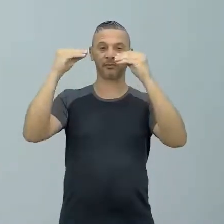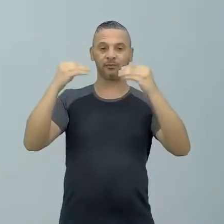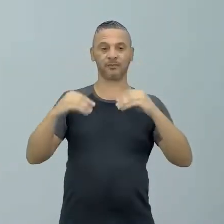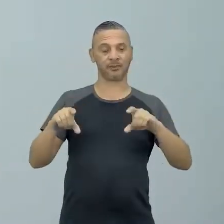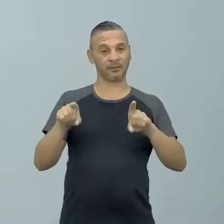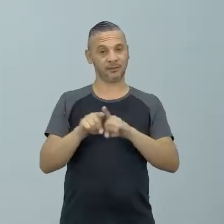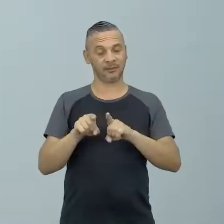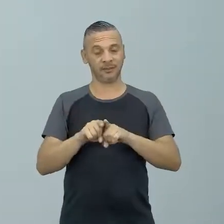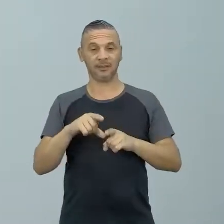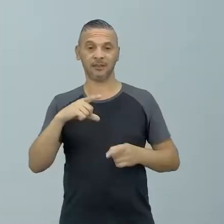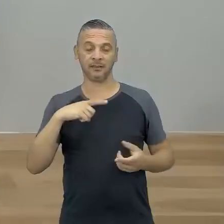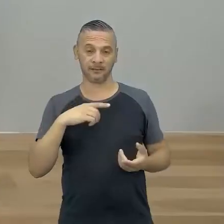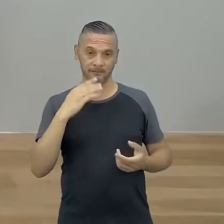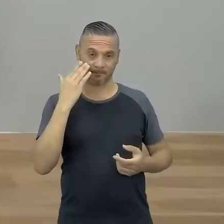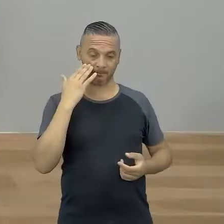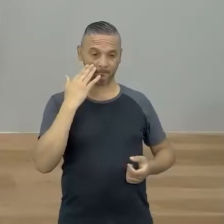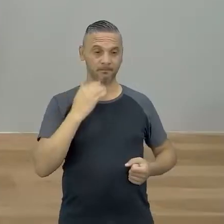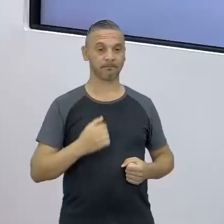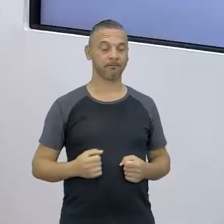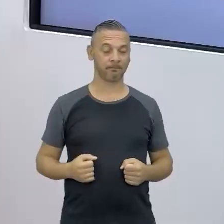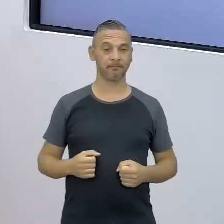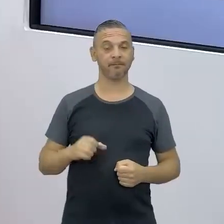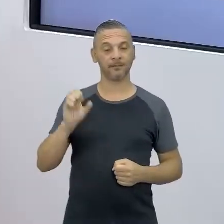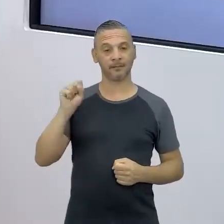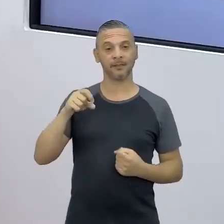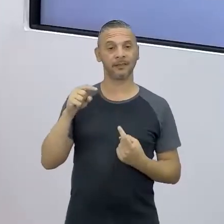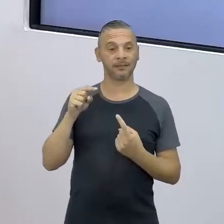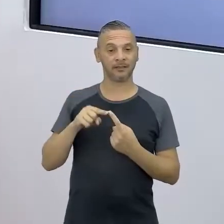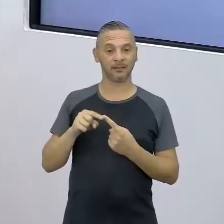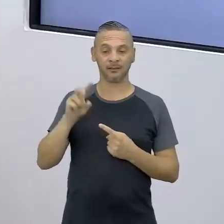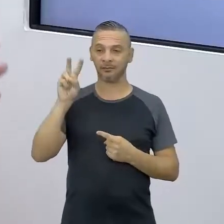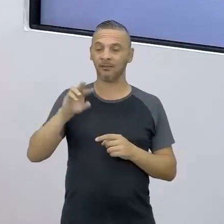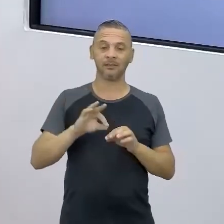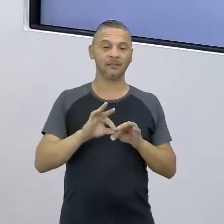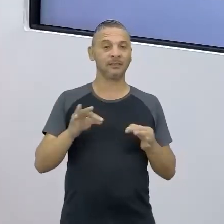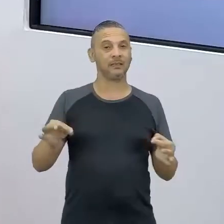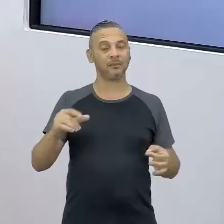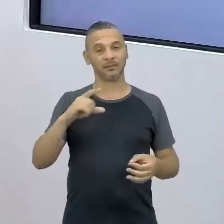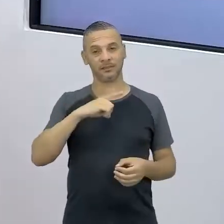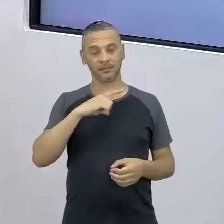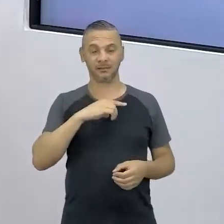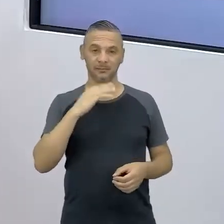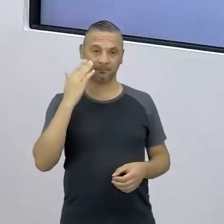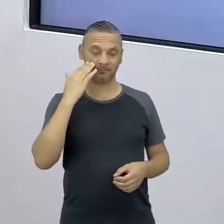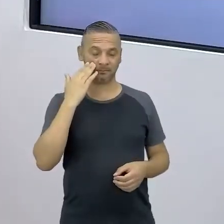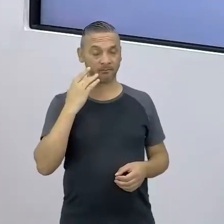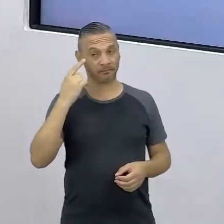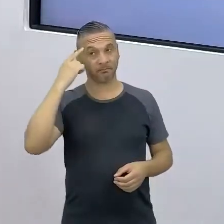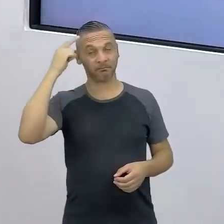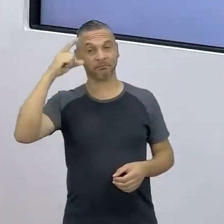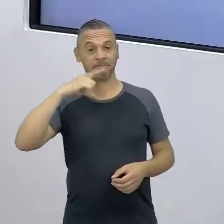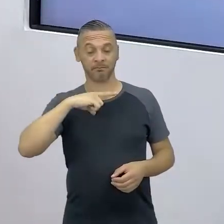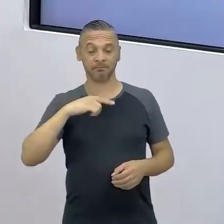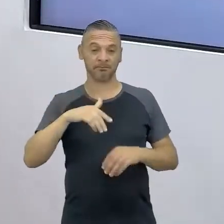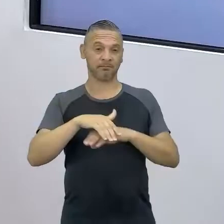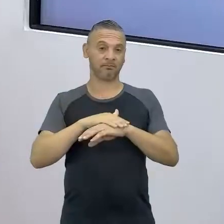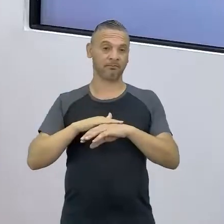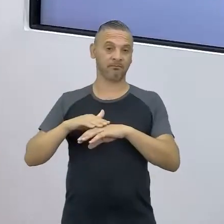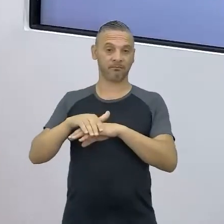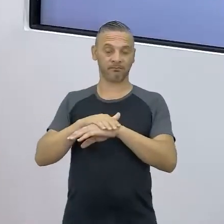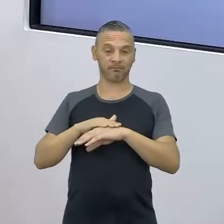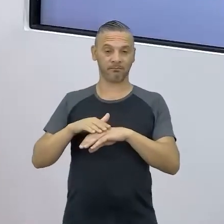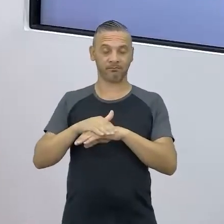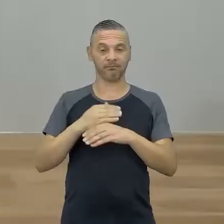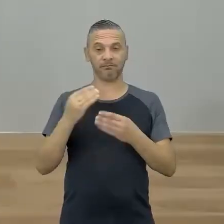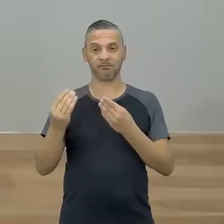das animações do Verdade. PowerPoint. Se for estilo PowerPoint, é bem simples, Sim, então, né, sim. esse programa. É uma ideia, como a gente veio conversando sobre